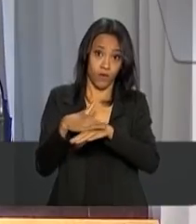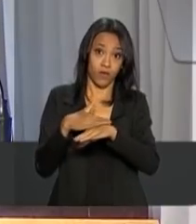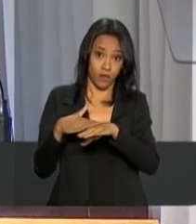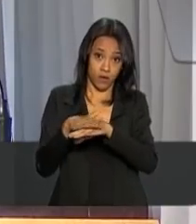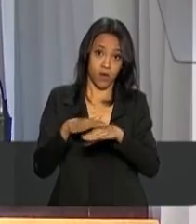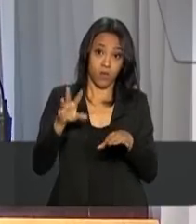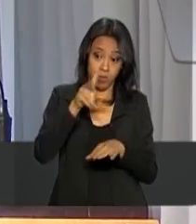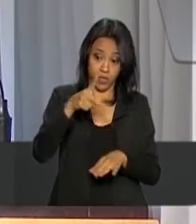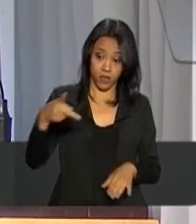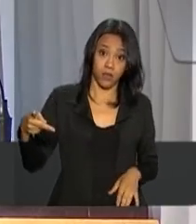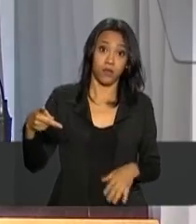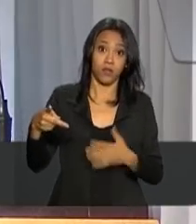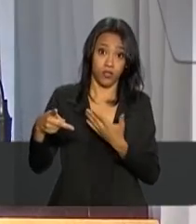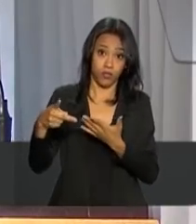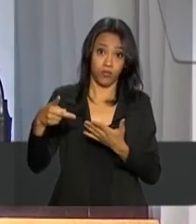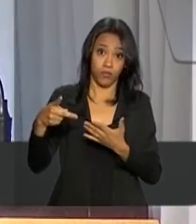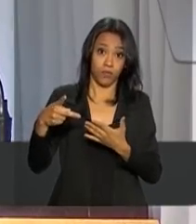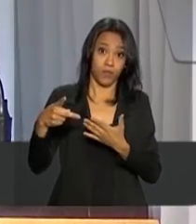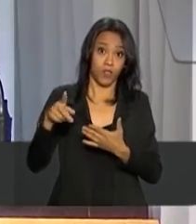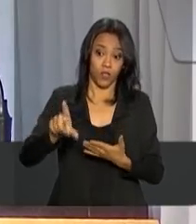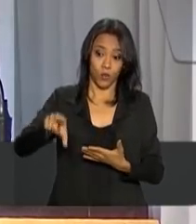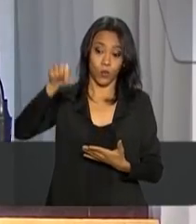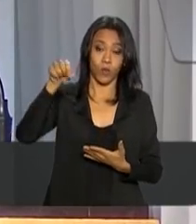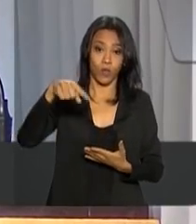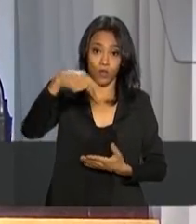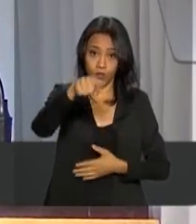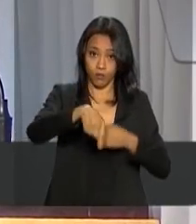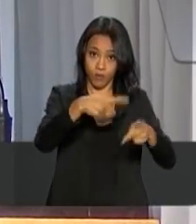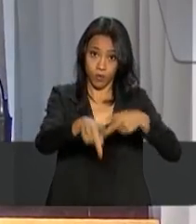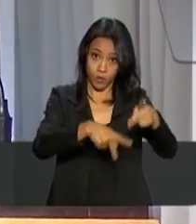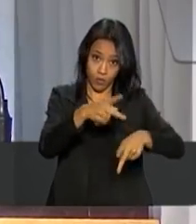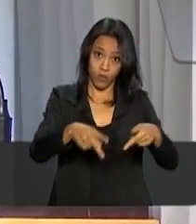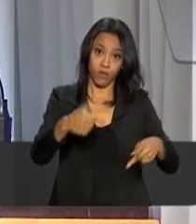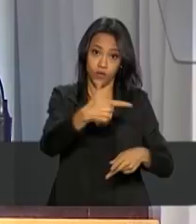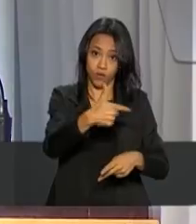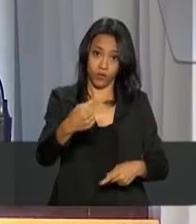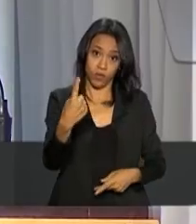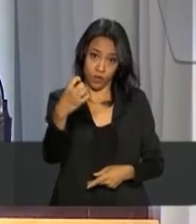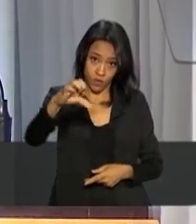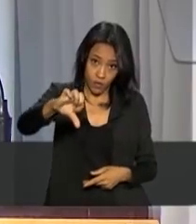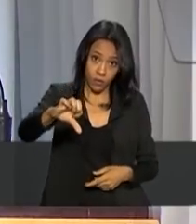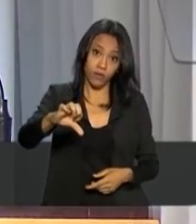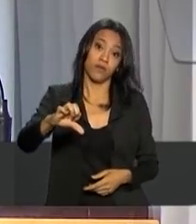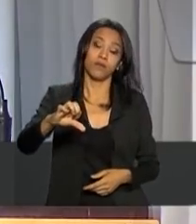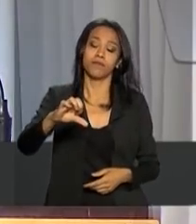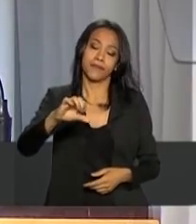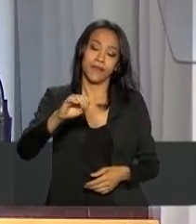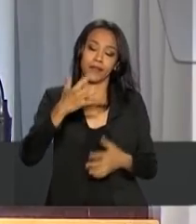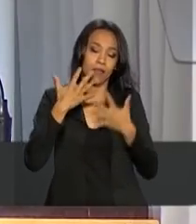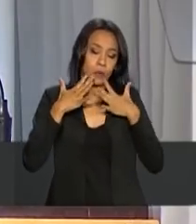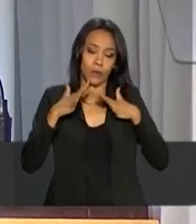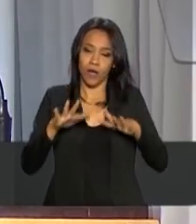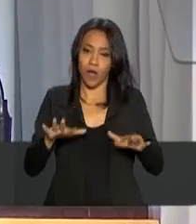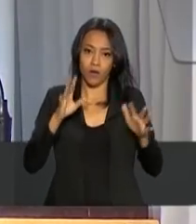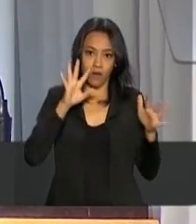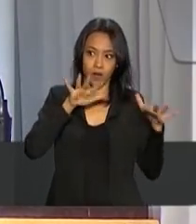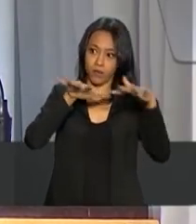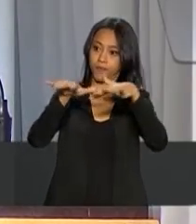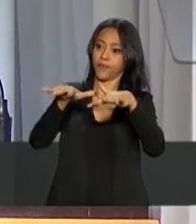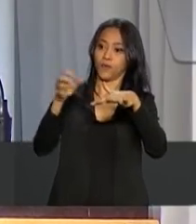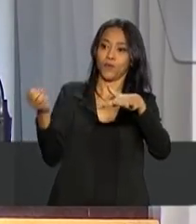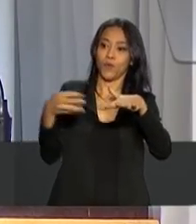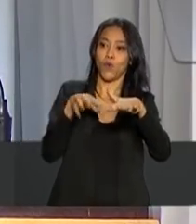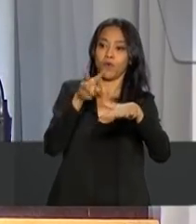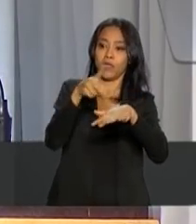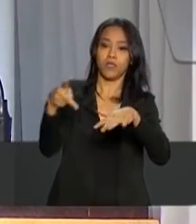eu tenho consciência de que, depois de o presidente eleito, é claro que as atenções, com muita naturalidade, se voltam para o presidente